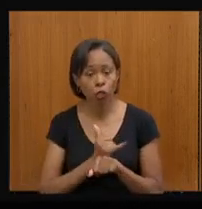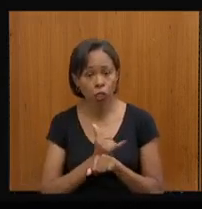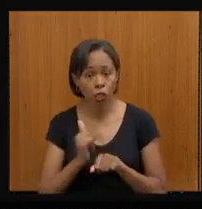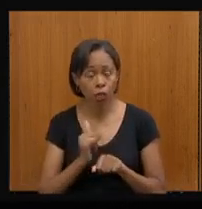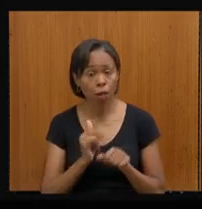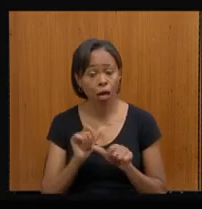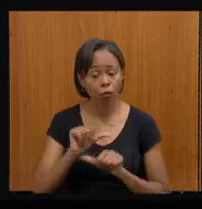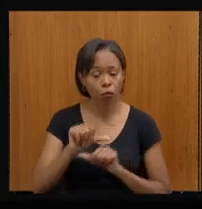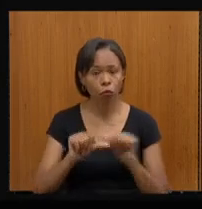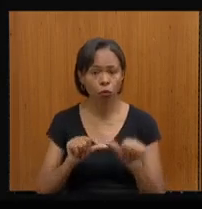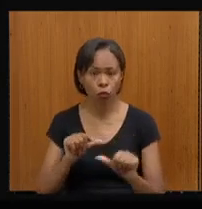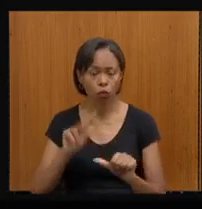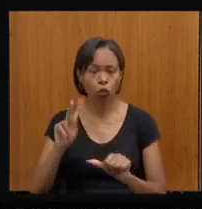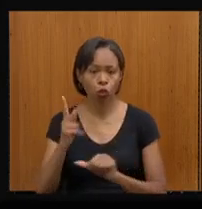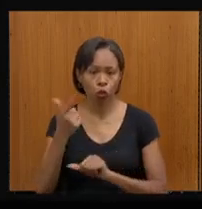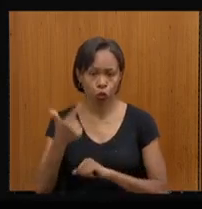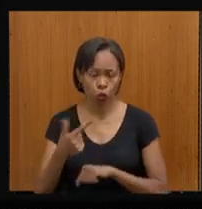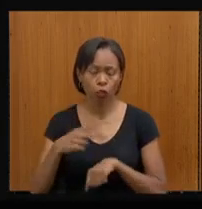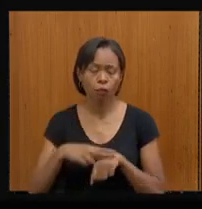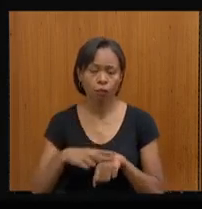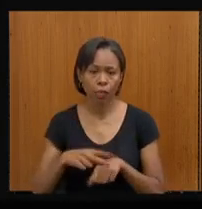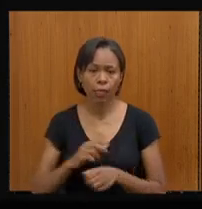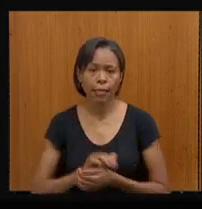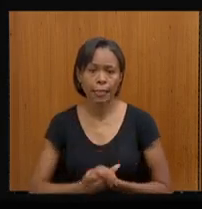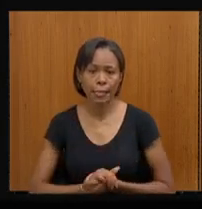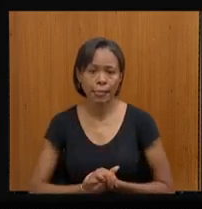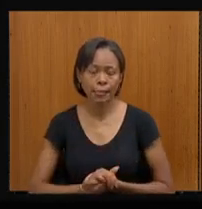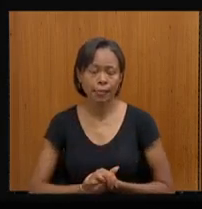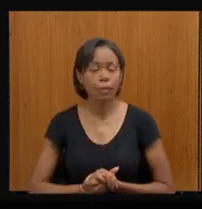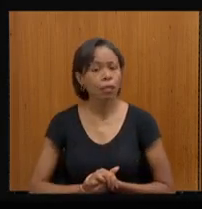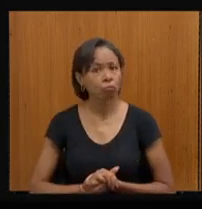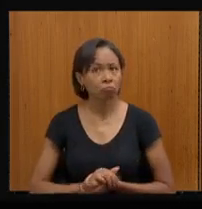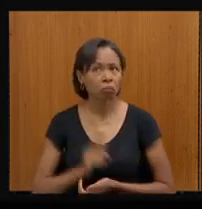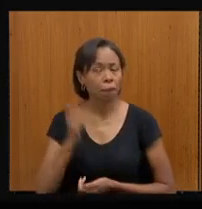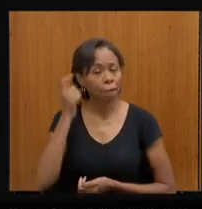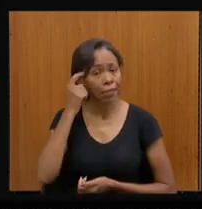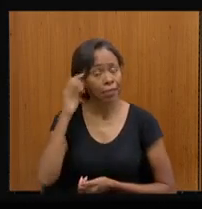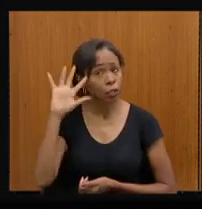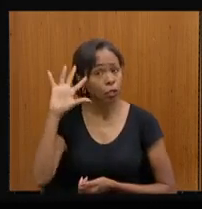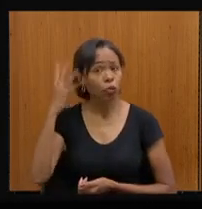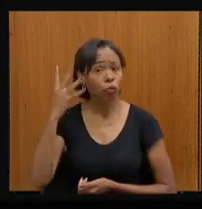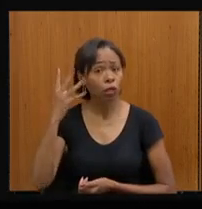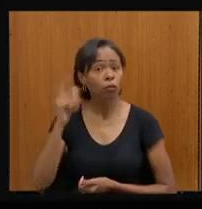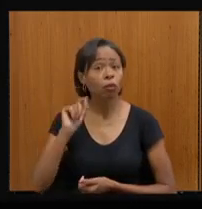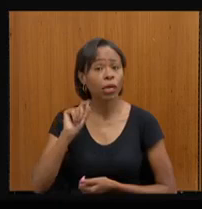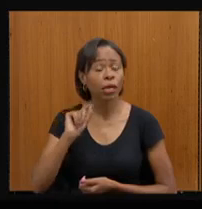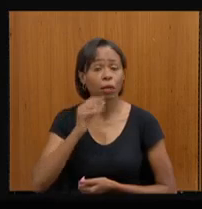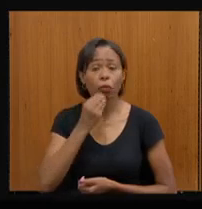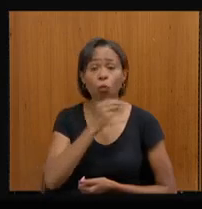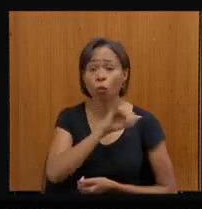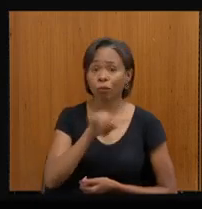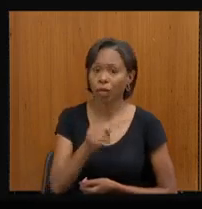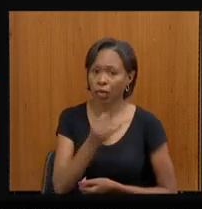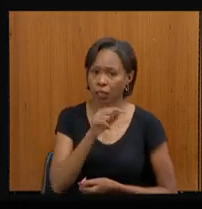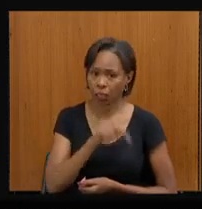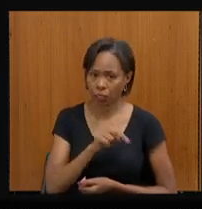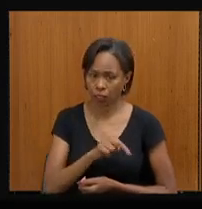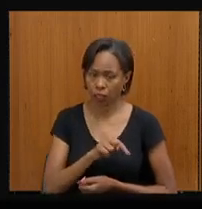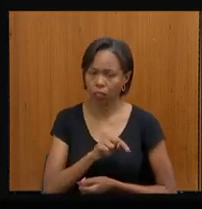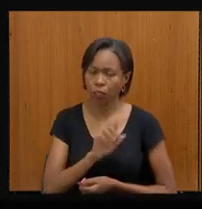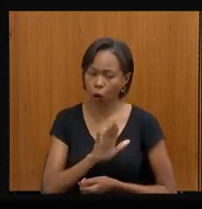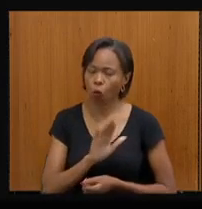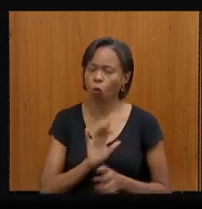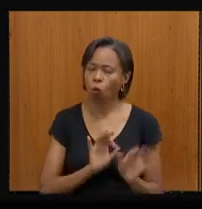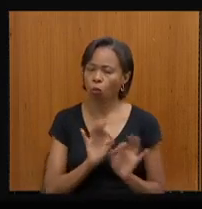que resolveram então estudar essa oportunidade aqui instalando um projeto-piloto o pequeno projeto